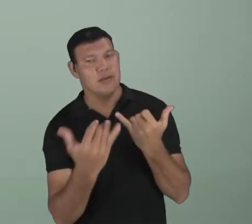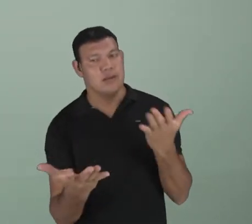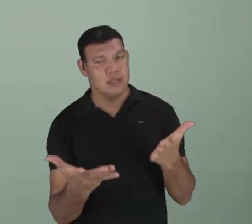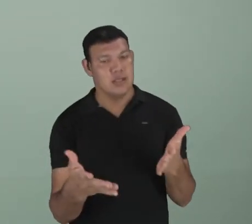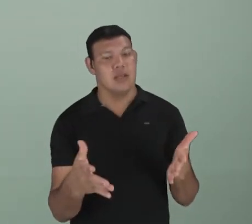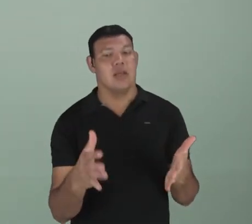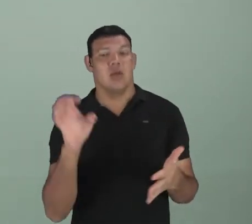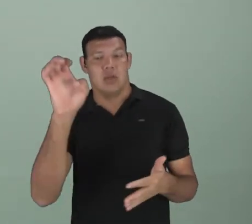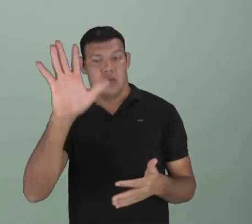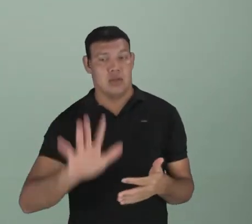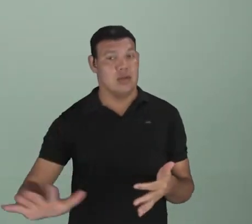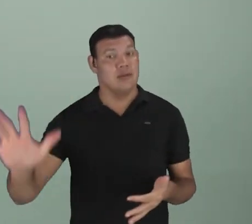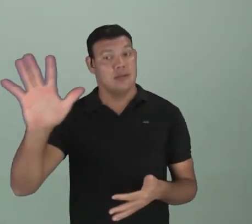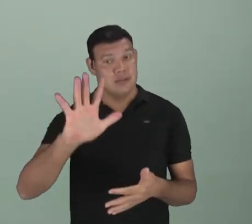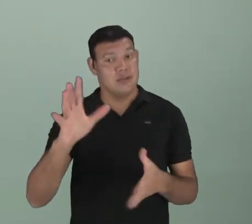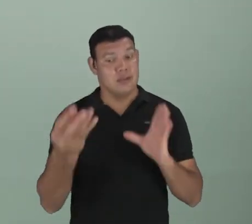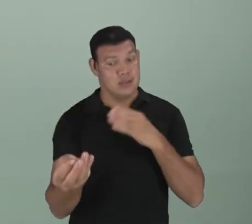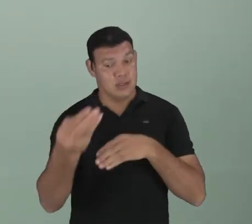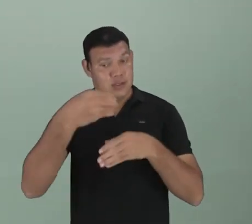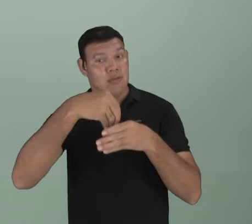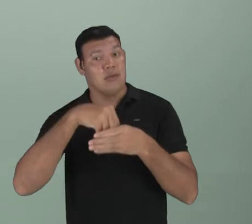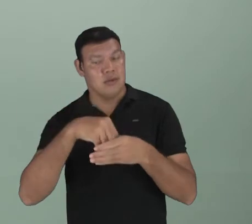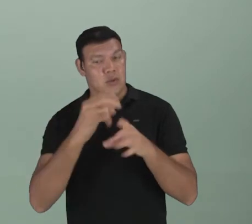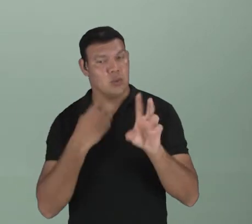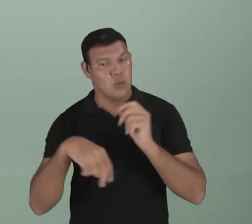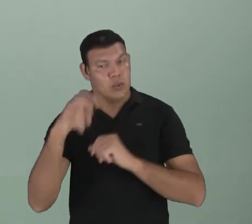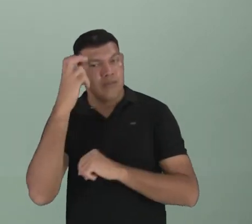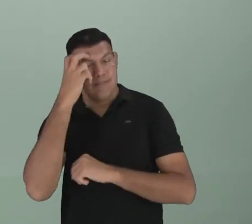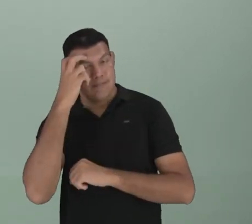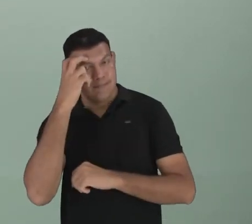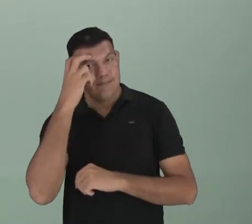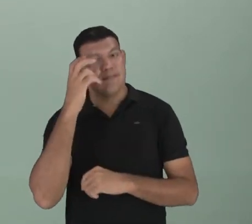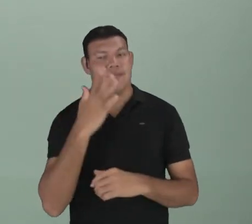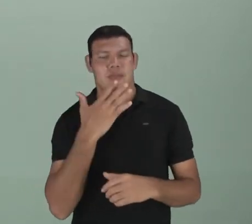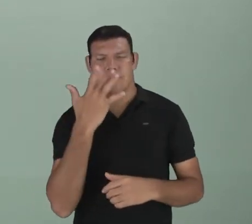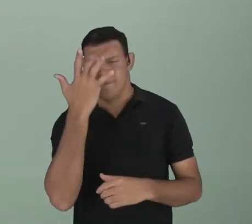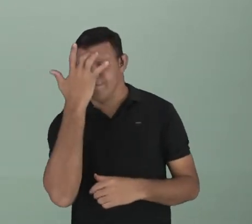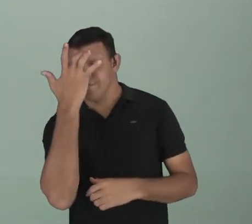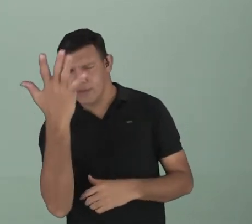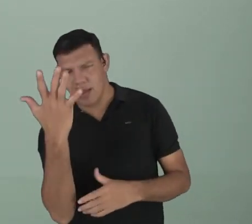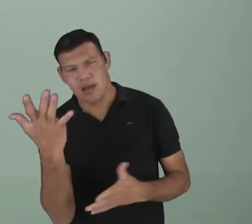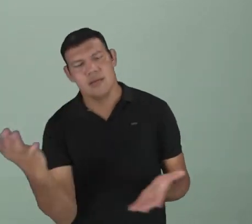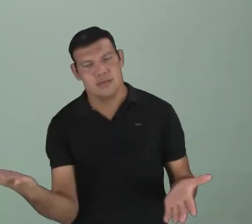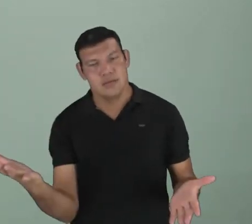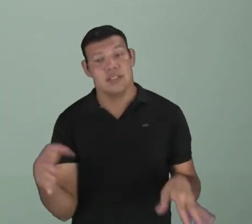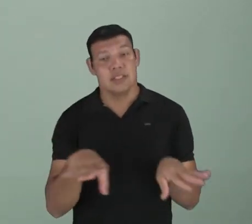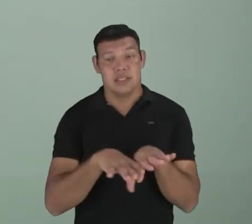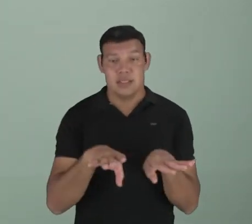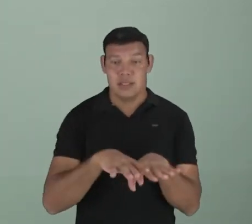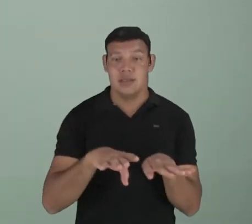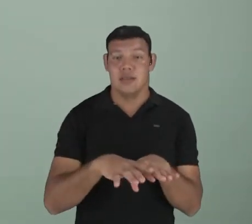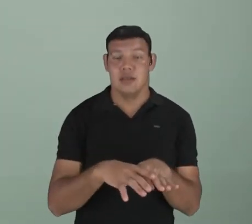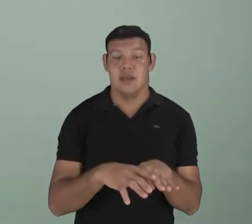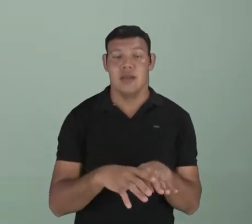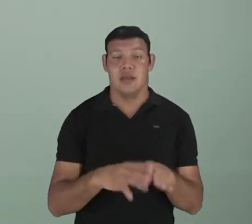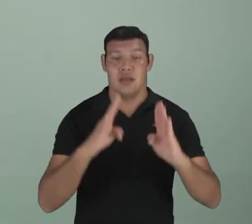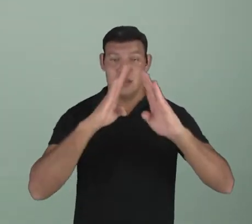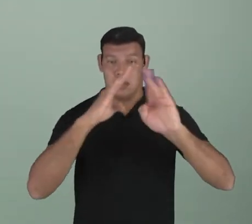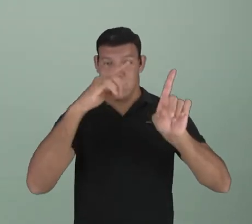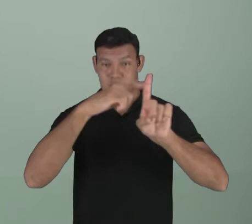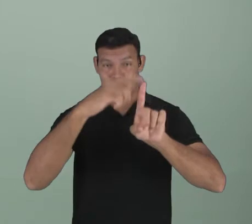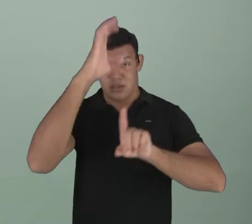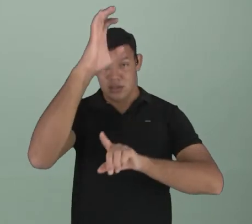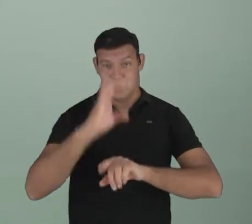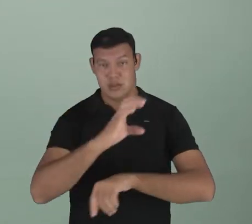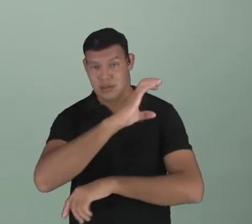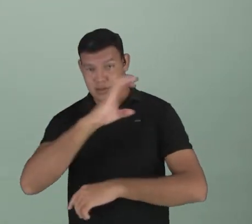dos europeus, né? Então, assim, dentro desse quesito cultural, era um pouco mais fácil. E aí a gente tem também a questão aí da Igreja Católica,